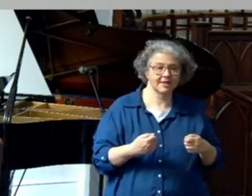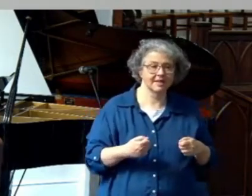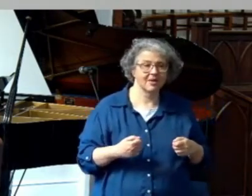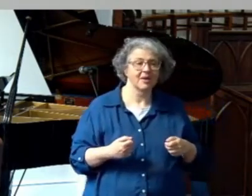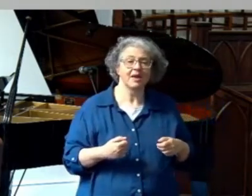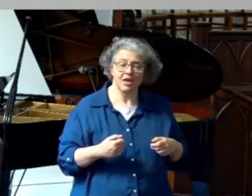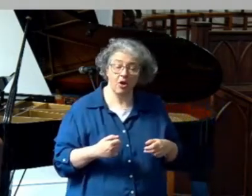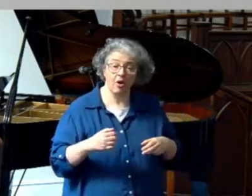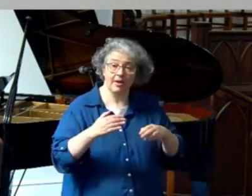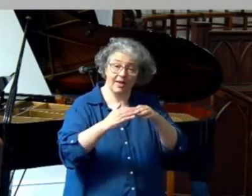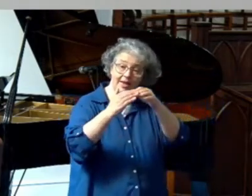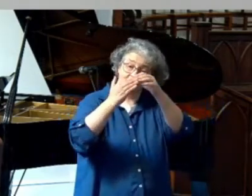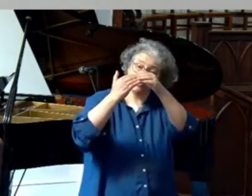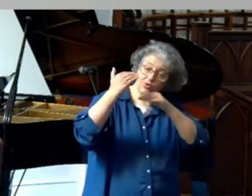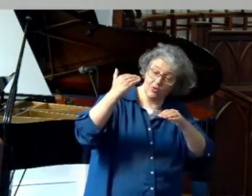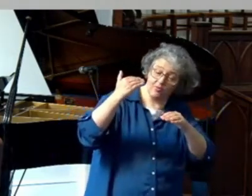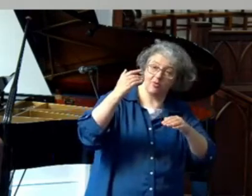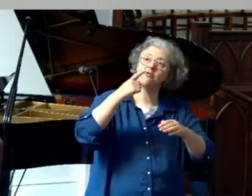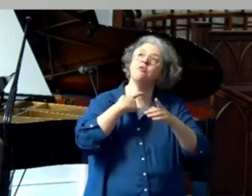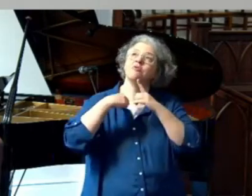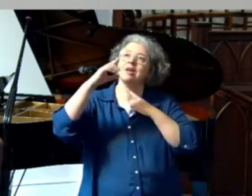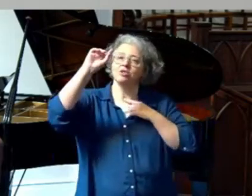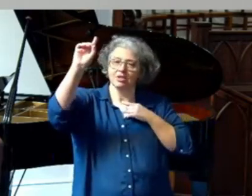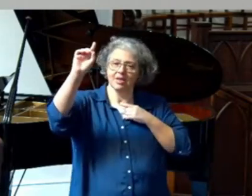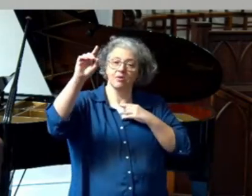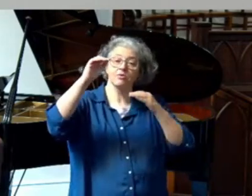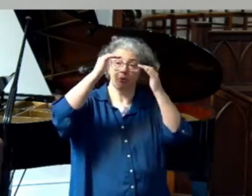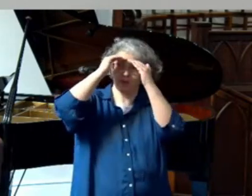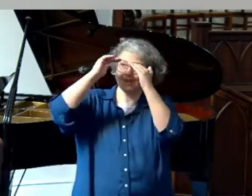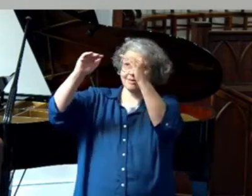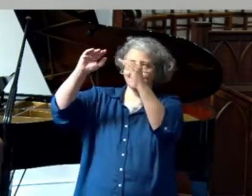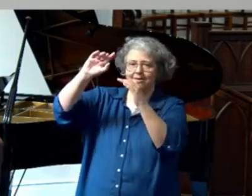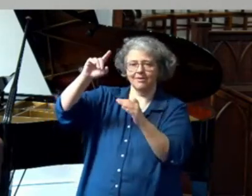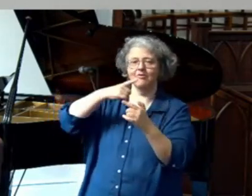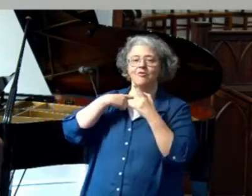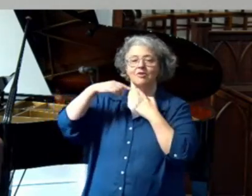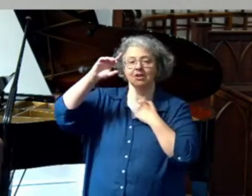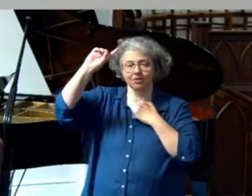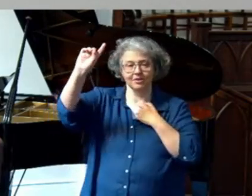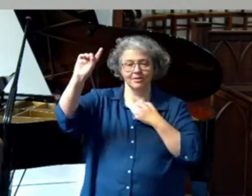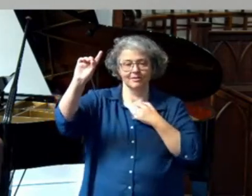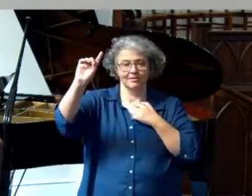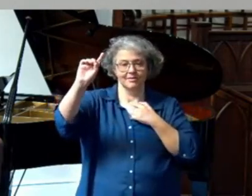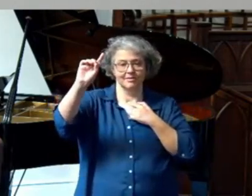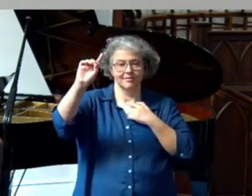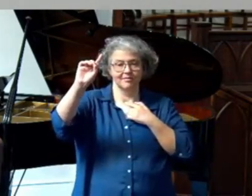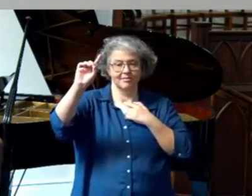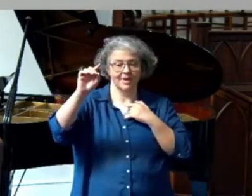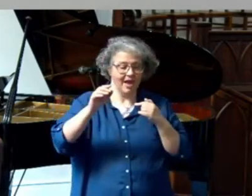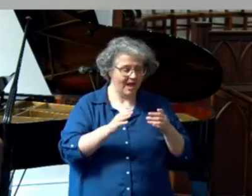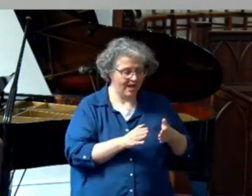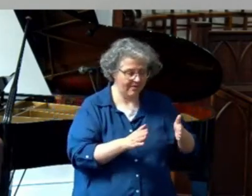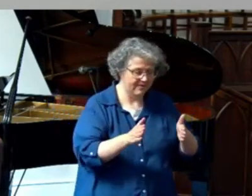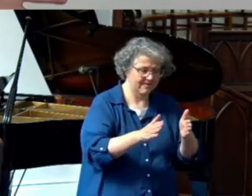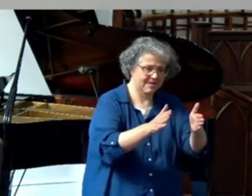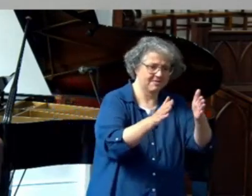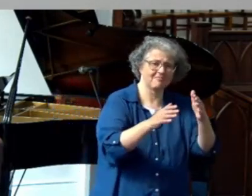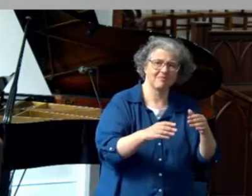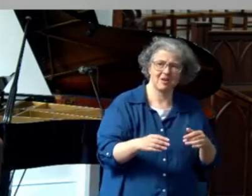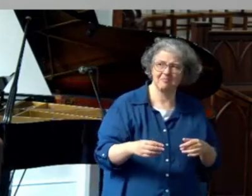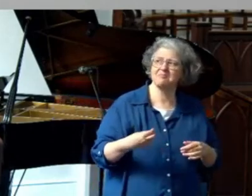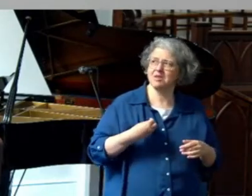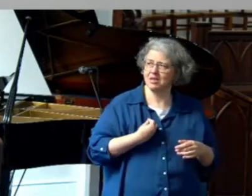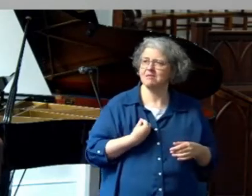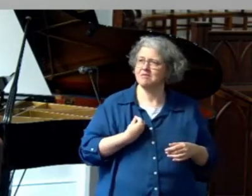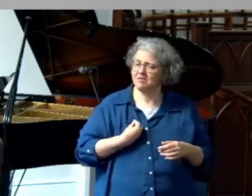vergonha ou dúvida em dizer, estou vivendo. Estou vivendo. Eu não sou como um terno que o